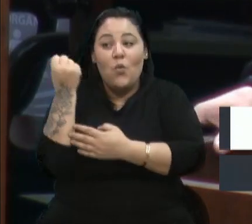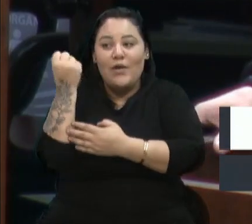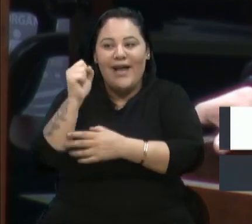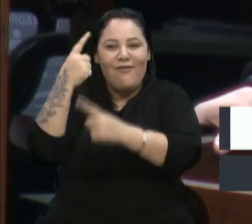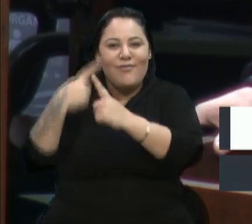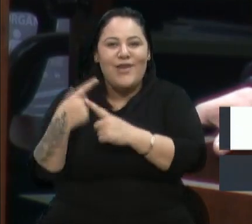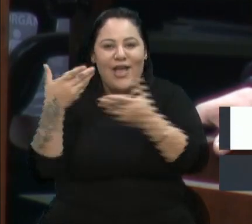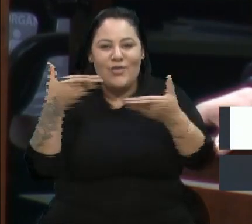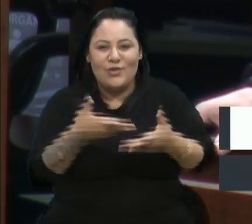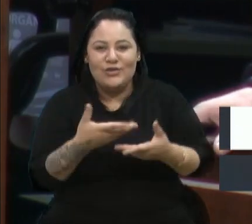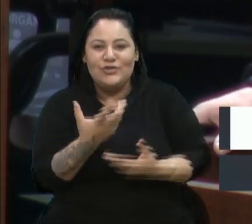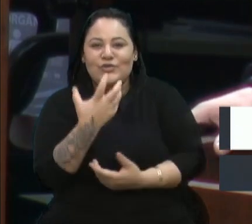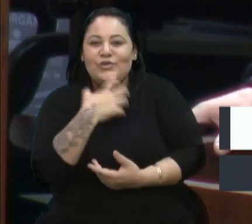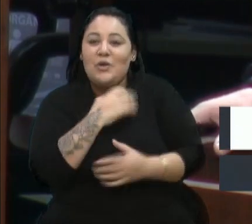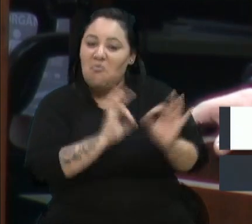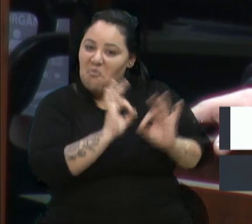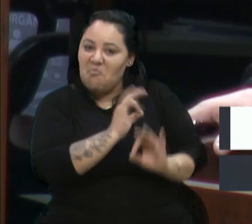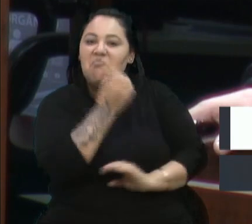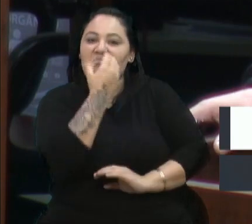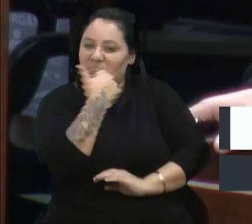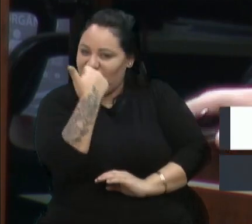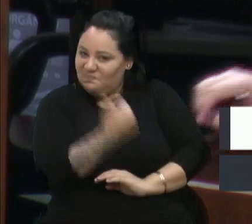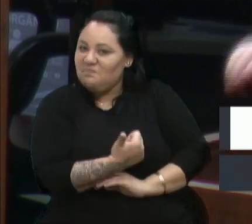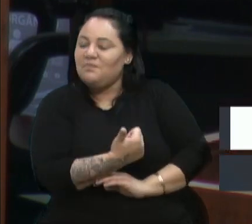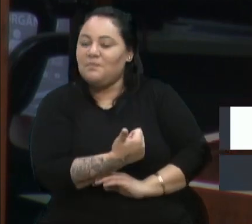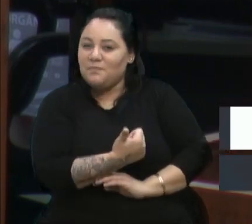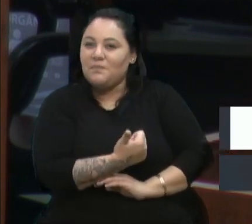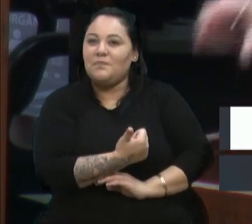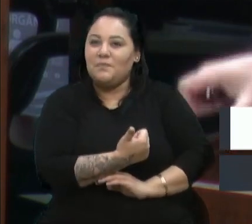uma forma tão bem organizada e que a